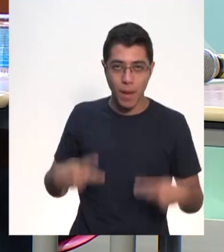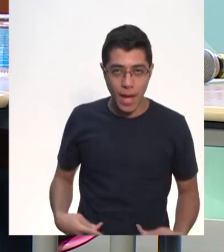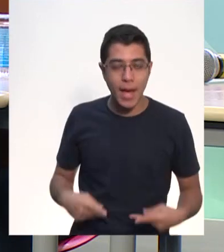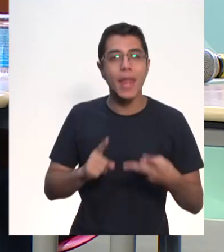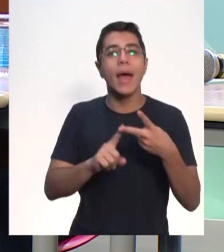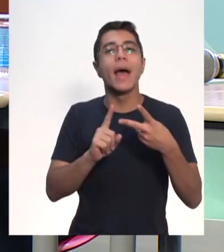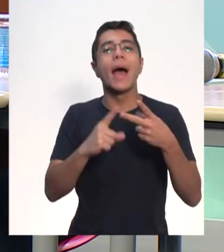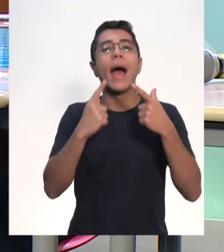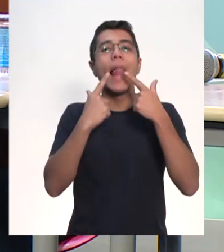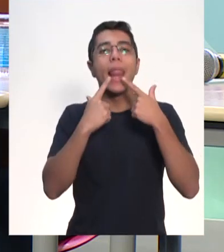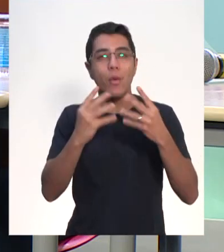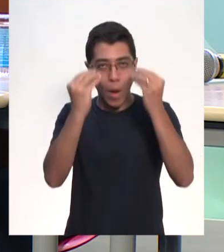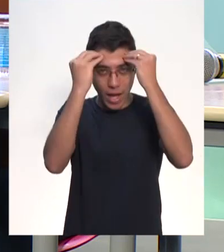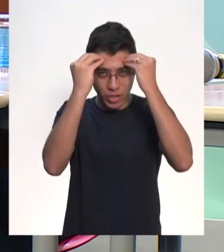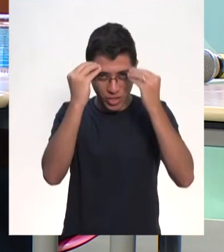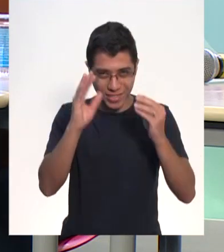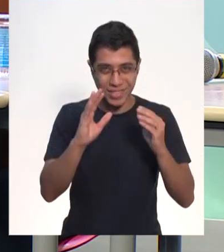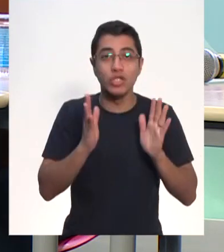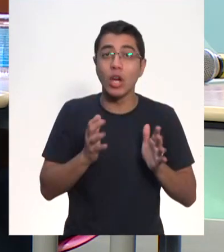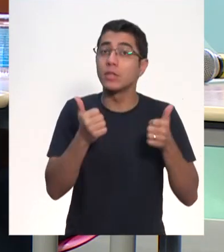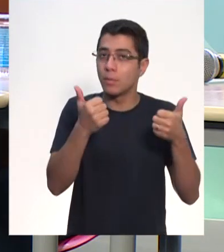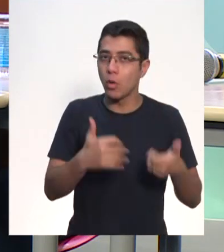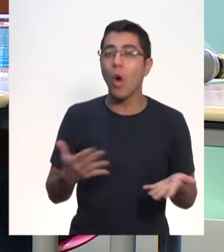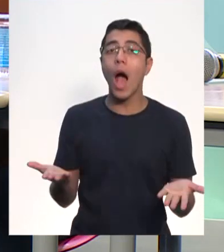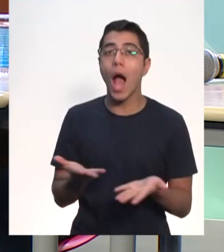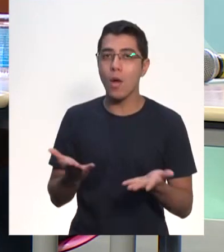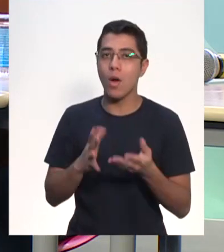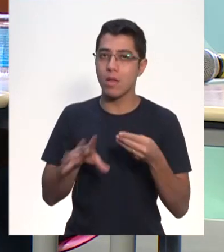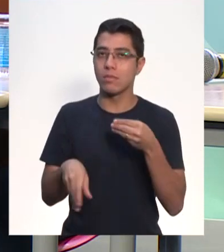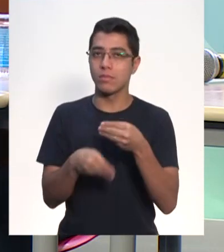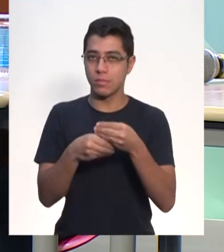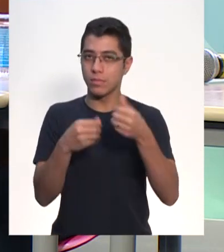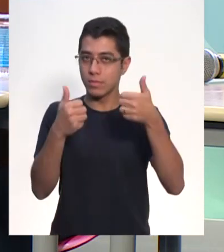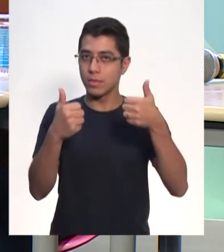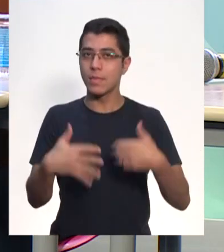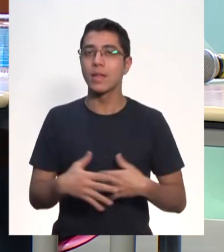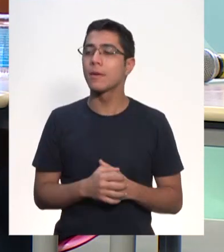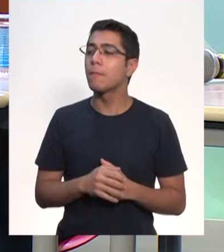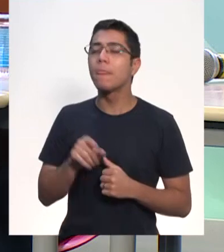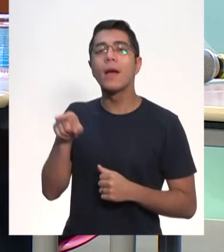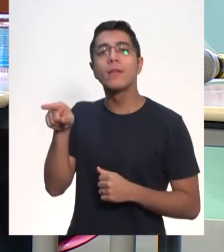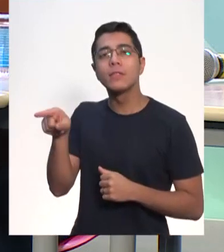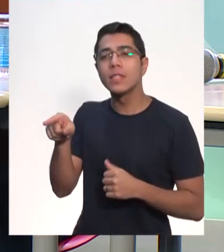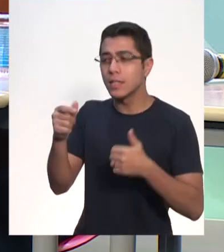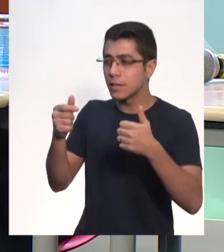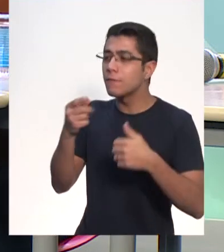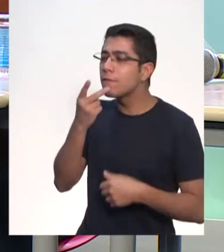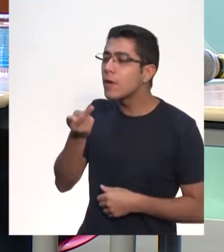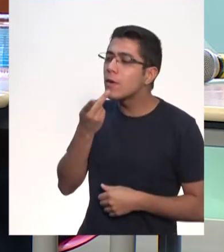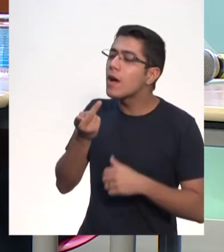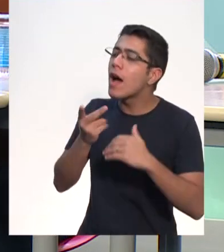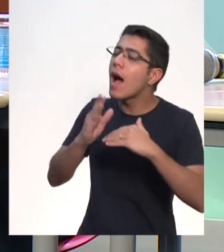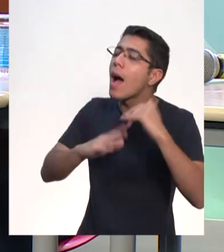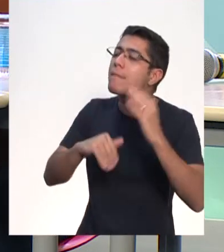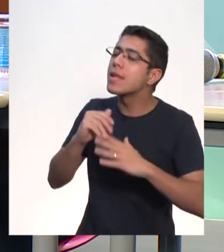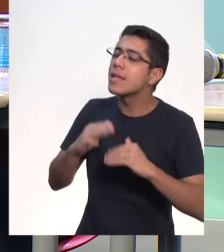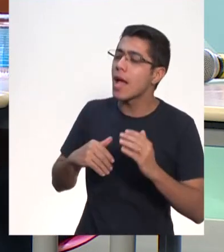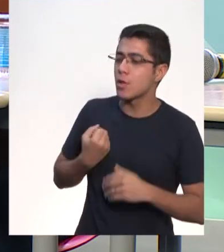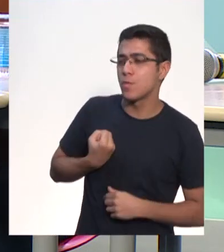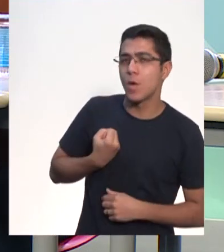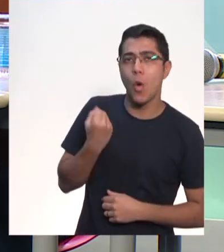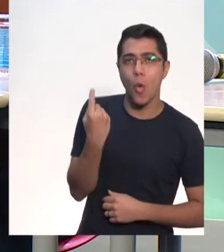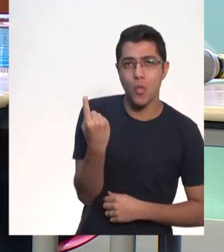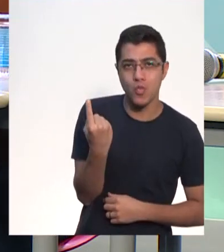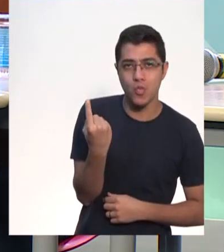eu acho que são importantes, que nem quando você citou lá a habilidade 1, né? Ela não apareceu como uma habilidade que